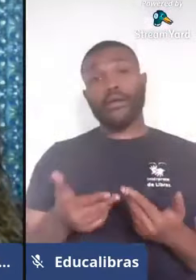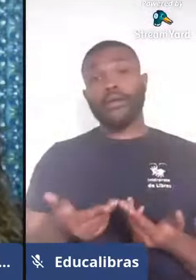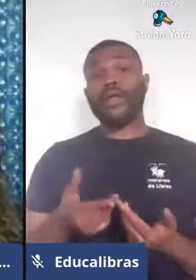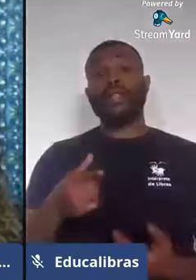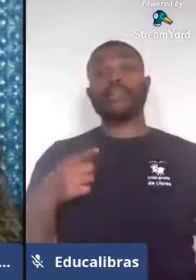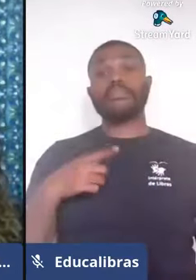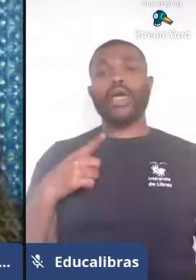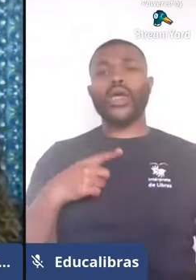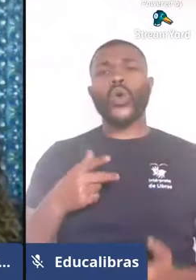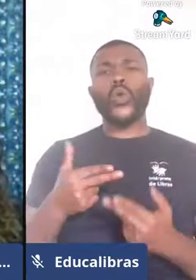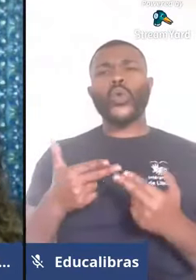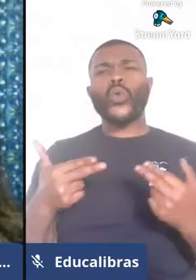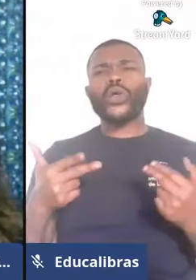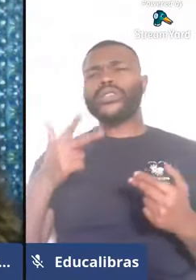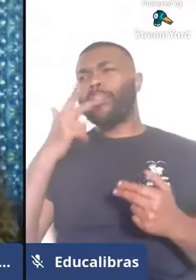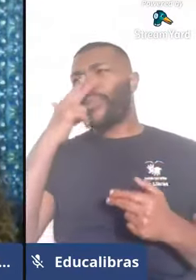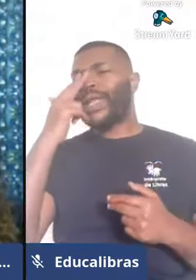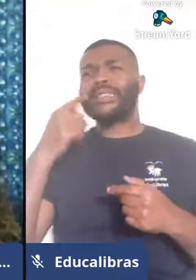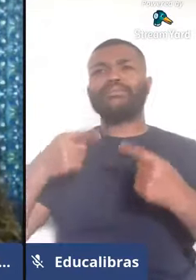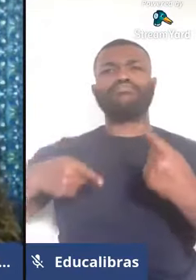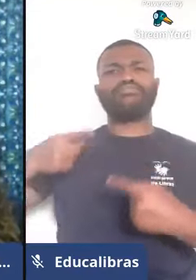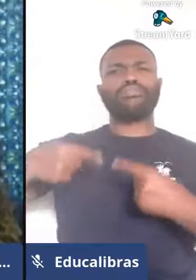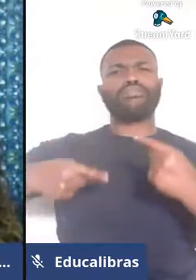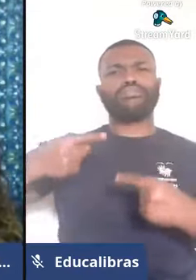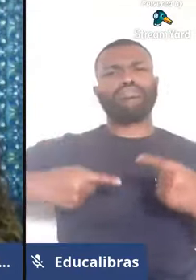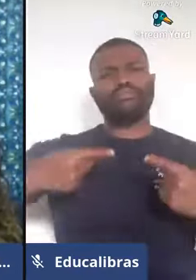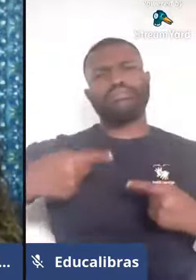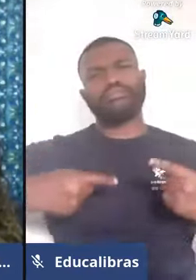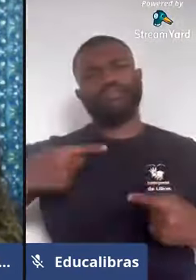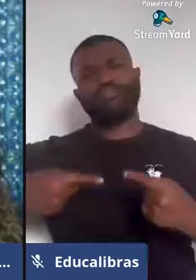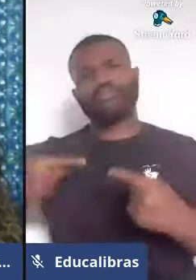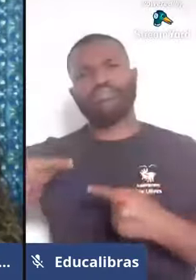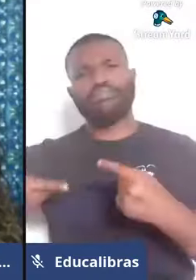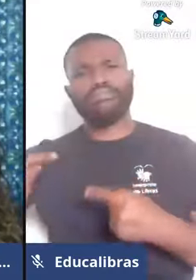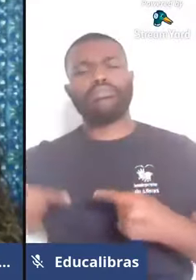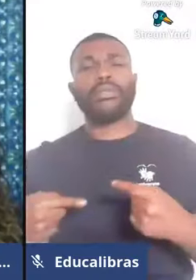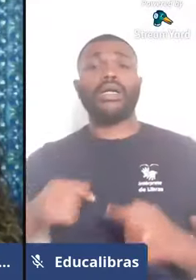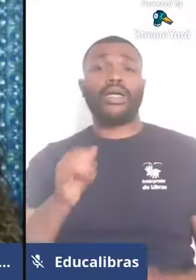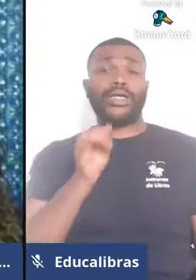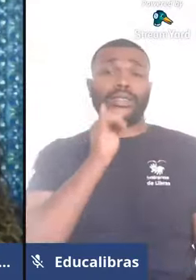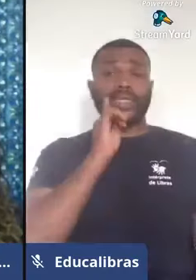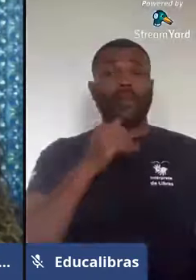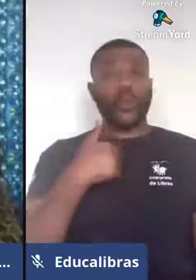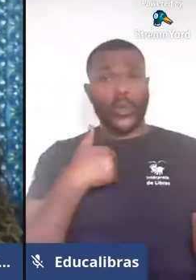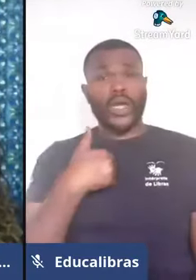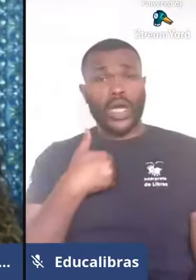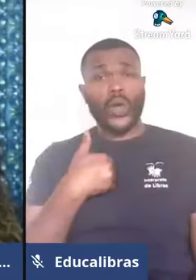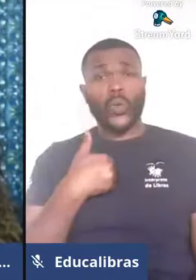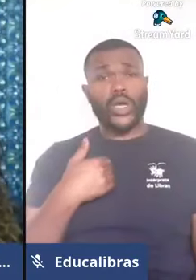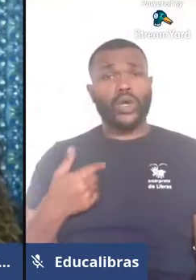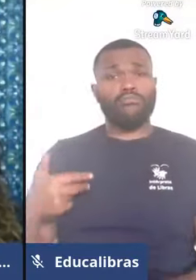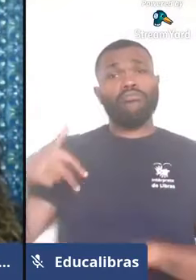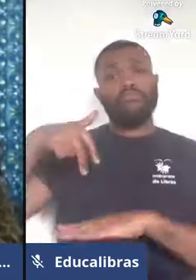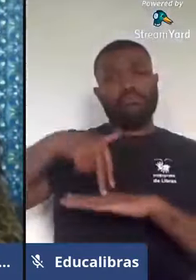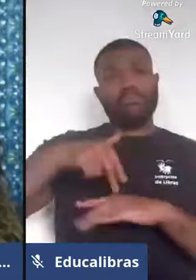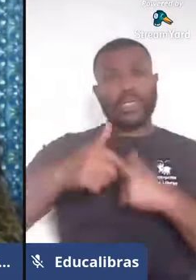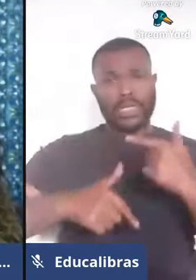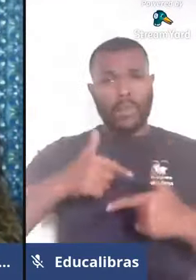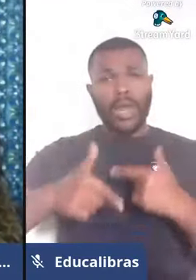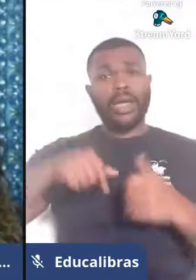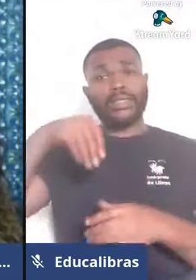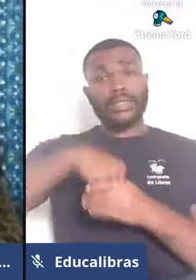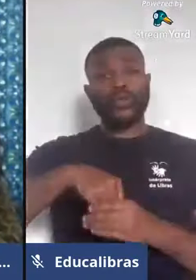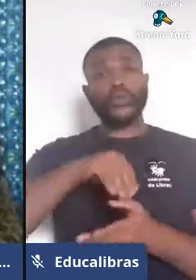coisas conflitantes aí. Né? Então, eu, por exemplo, eu tenho vindo trabalhar, estou na secretaria. Tem